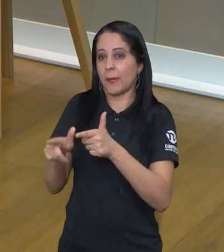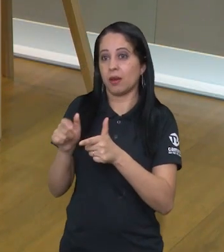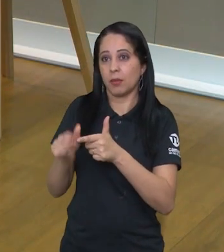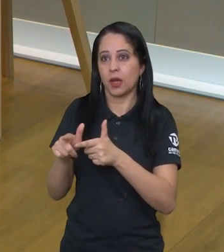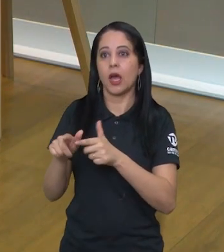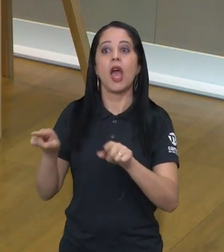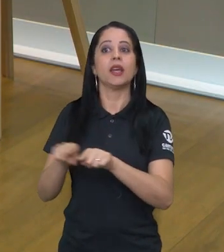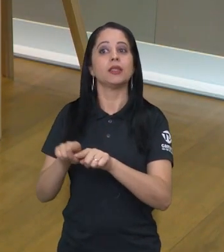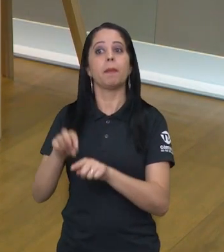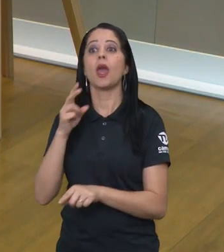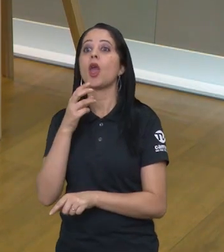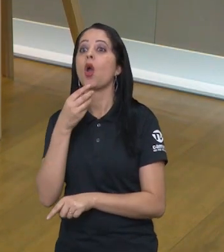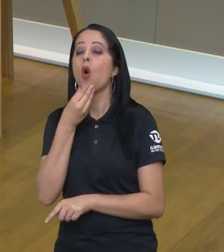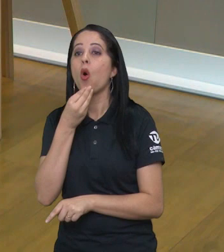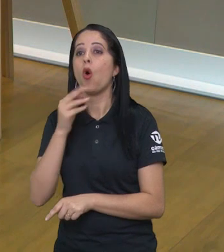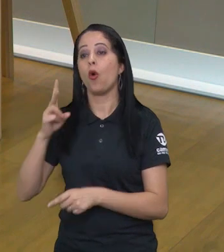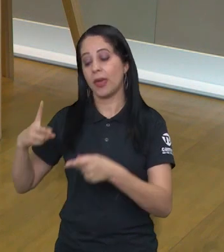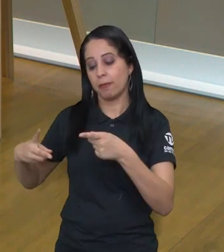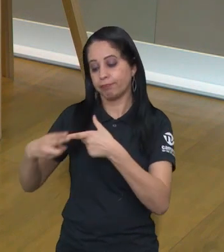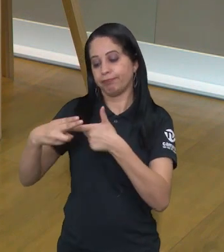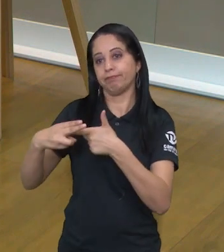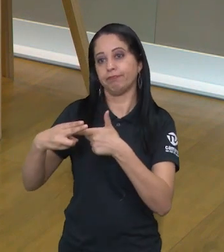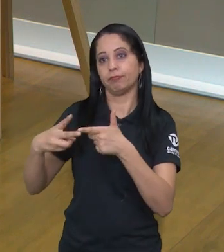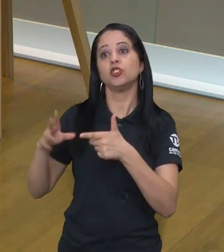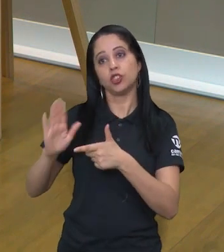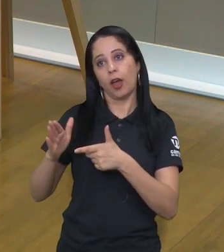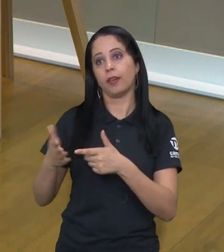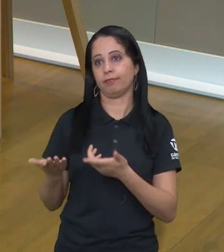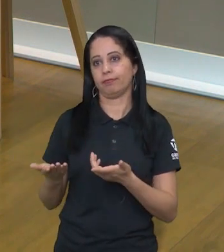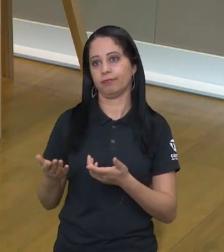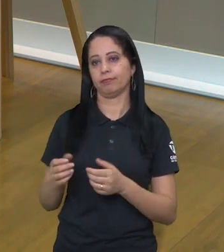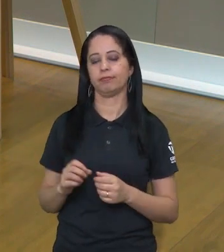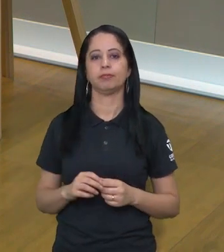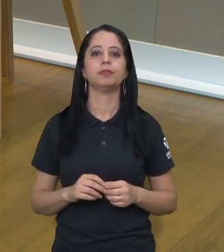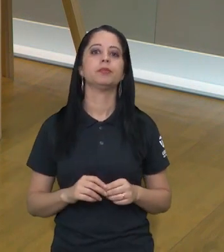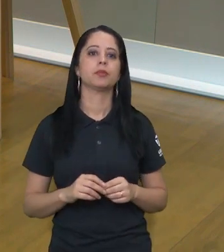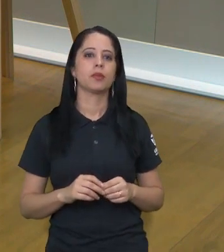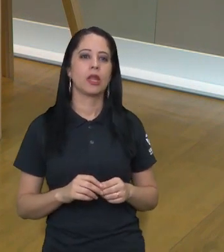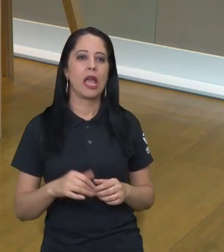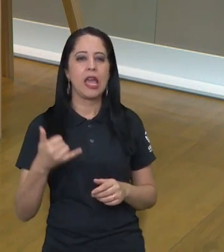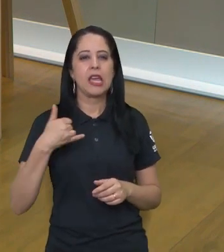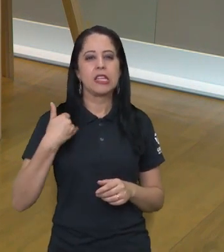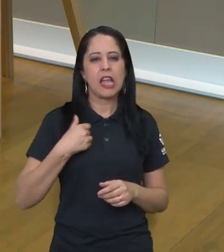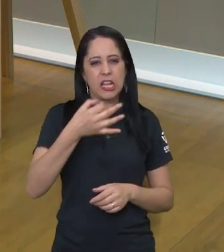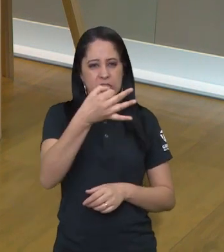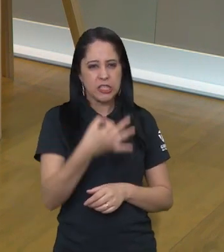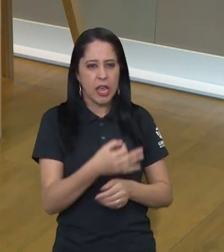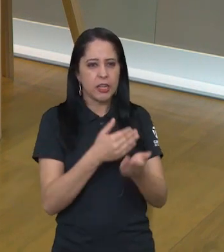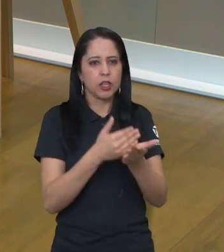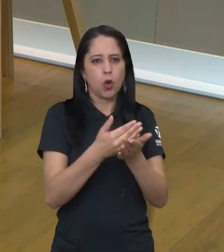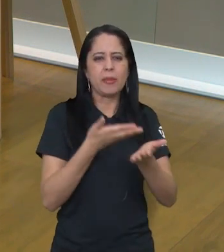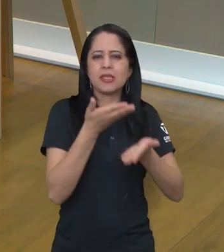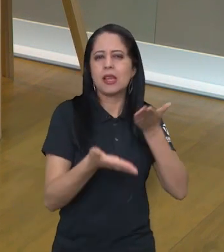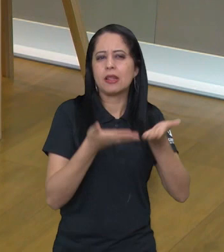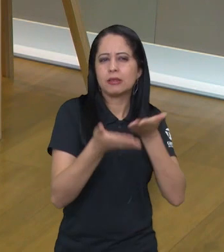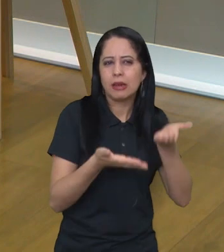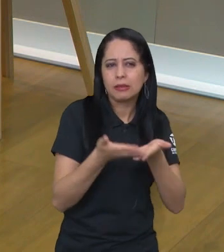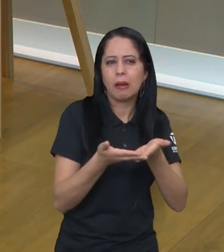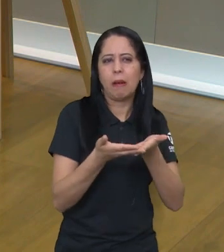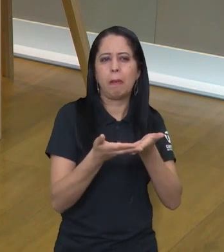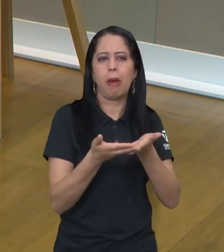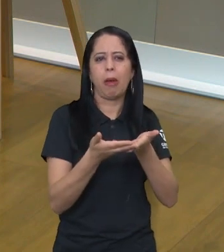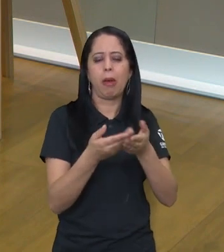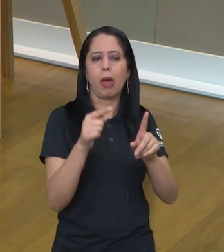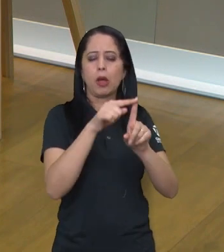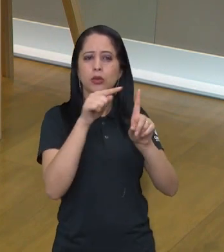que já fizeram vasectomia. E existe uma idade limite para começar um tratamento, de repente, de uma fertilização in vitro ou